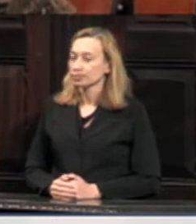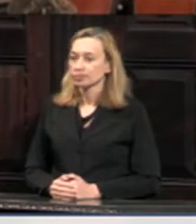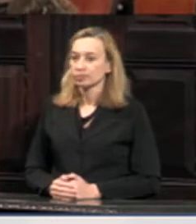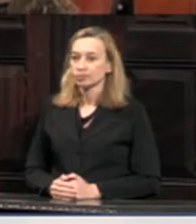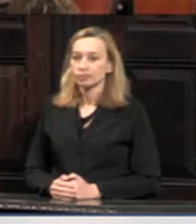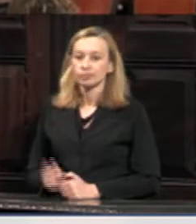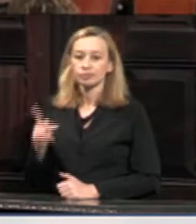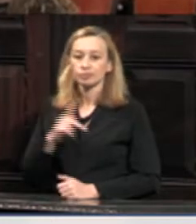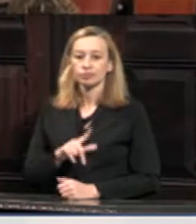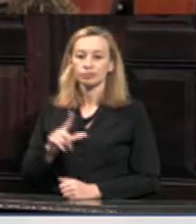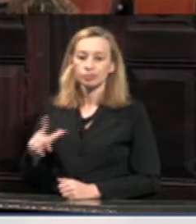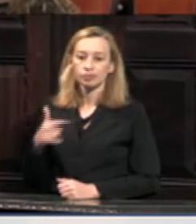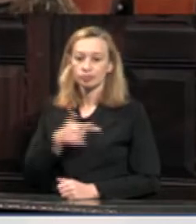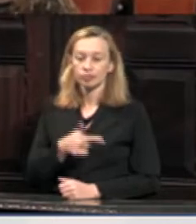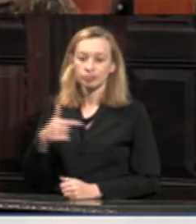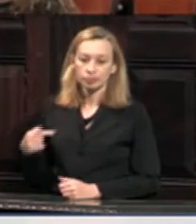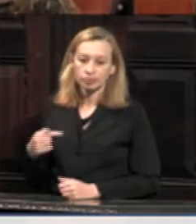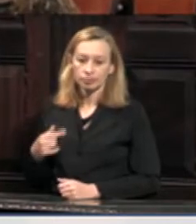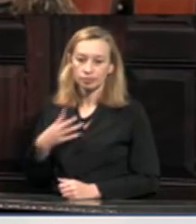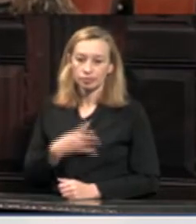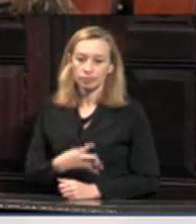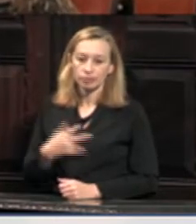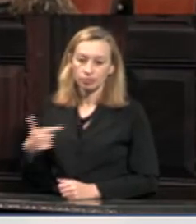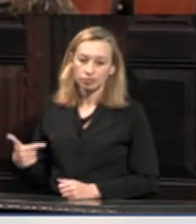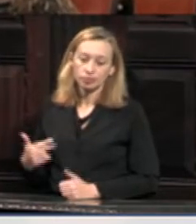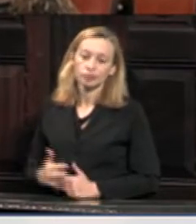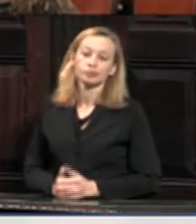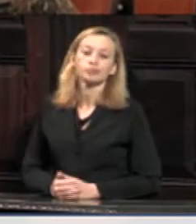PL 1742 de 2016.